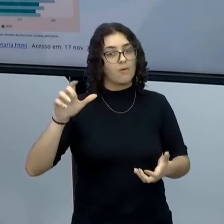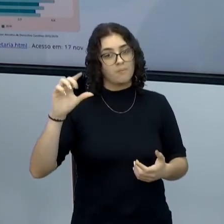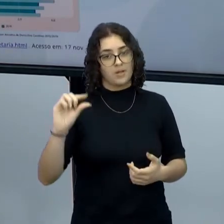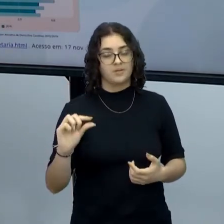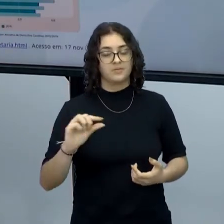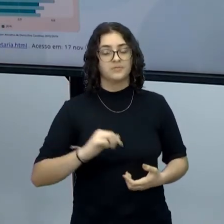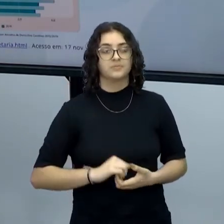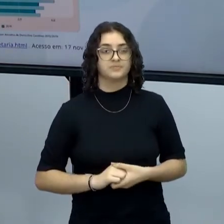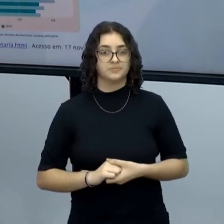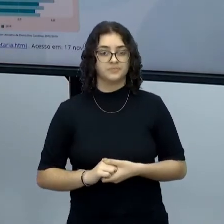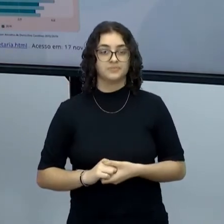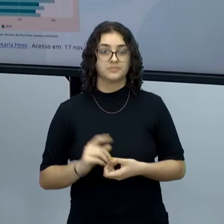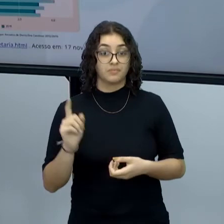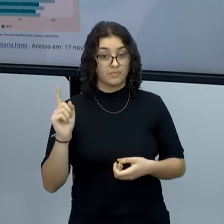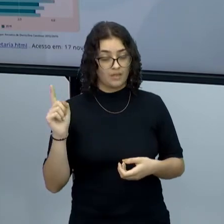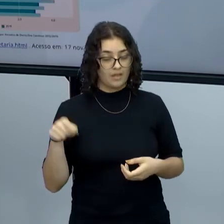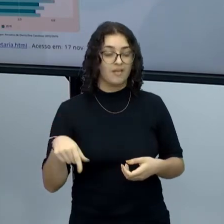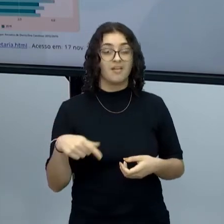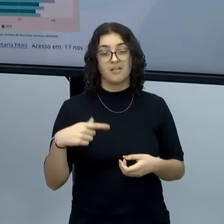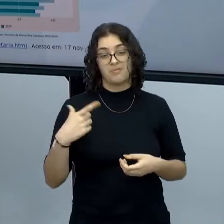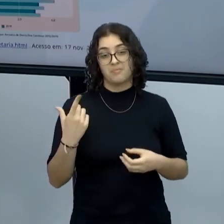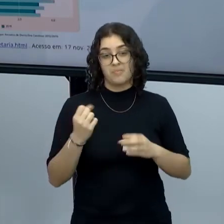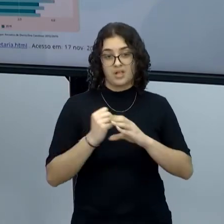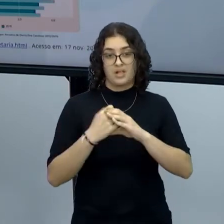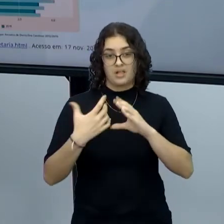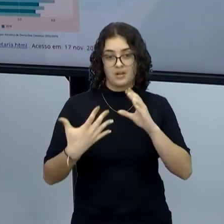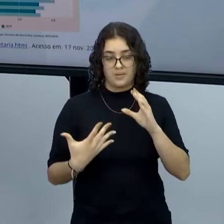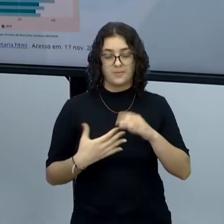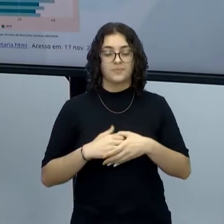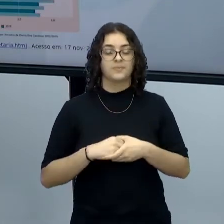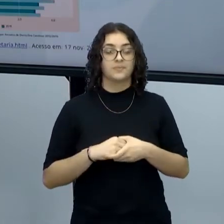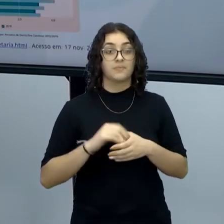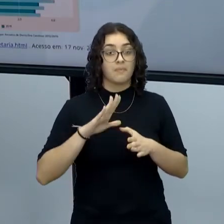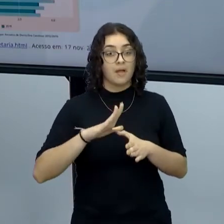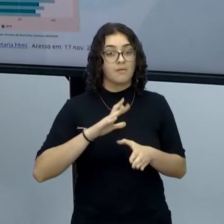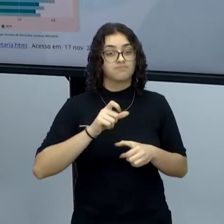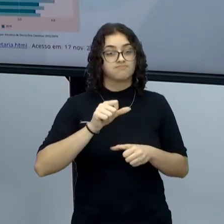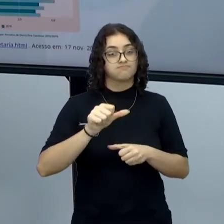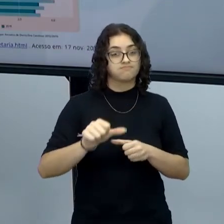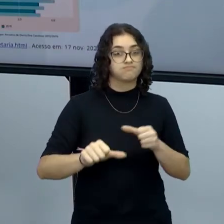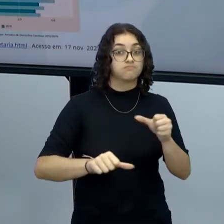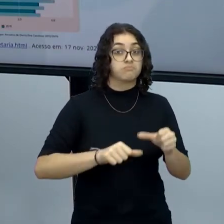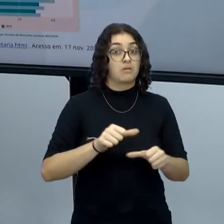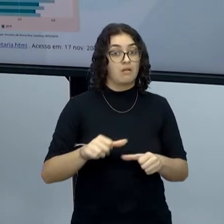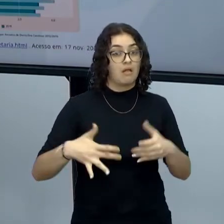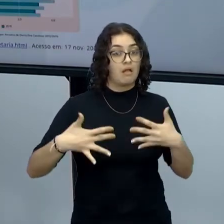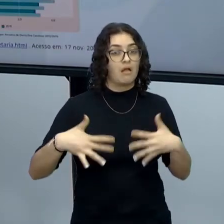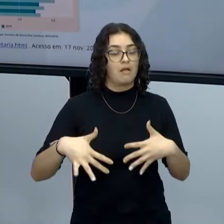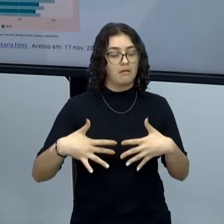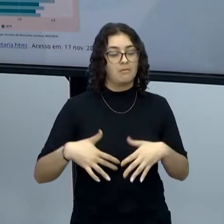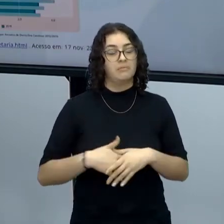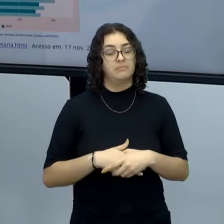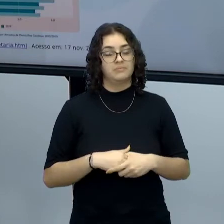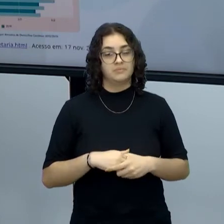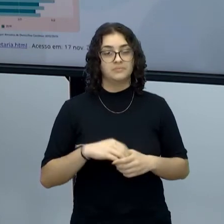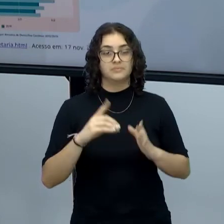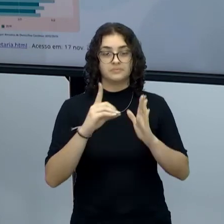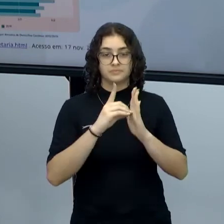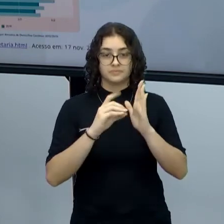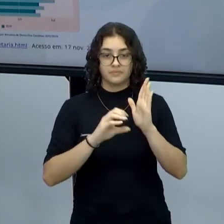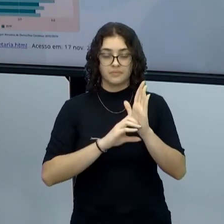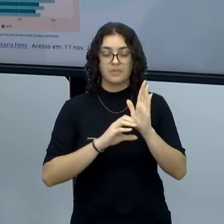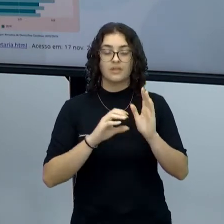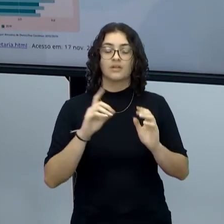idosas. Isso é um ponto, né? Agora, isso foi mudando e mudou bastante da década